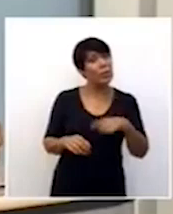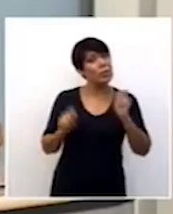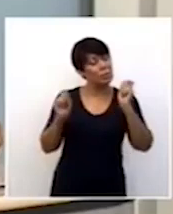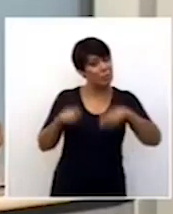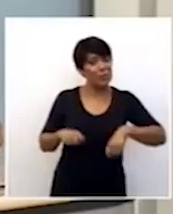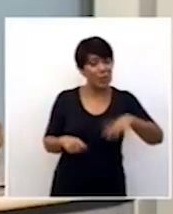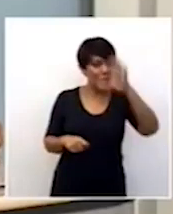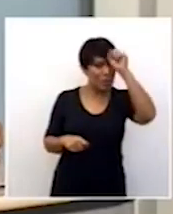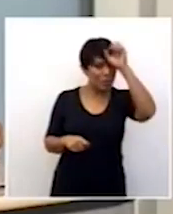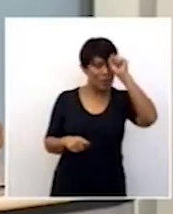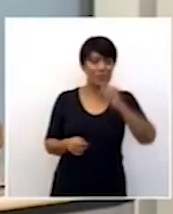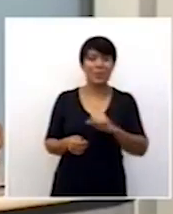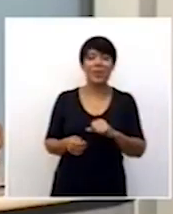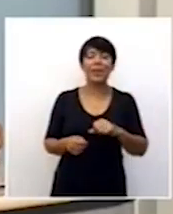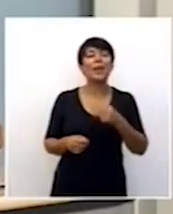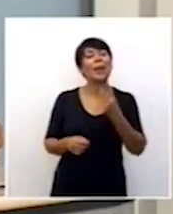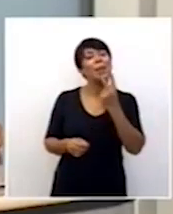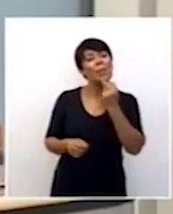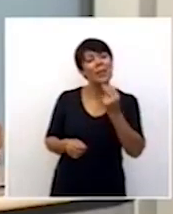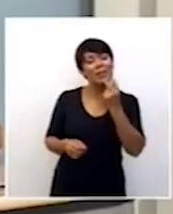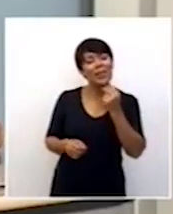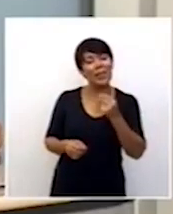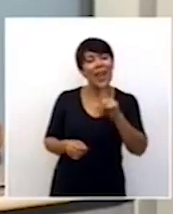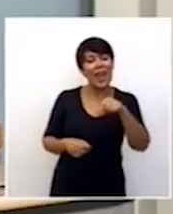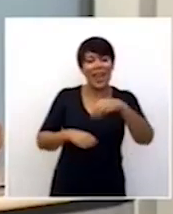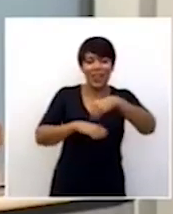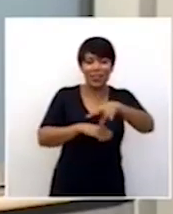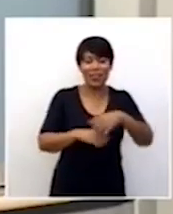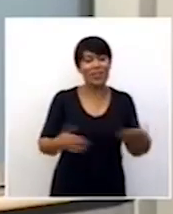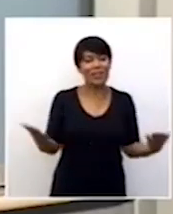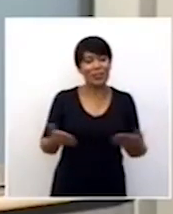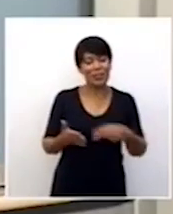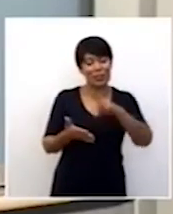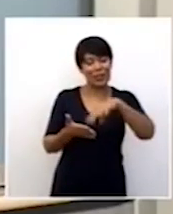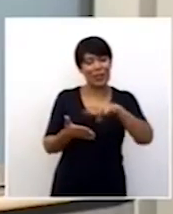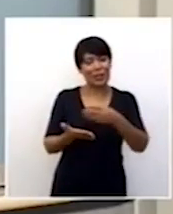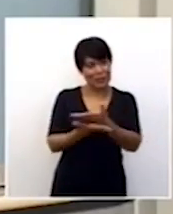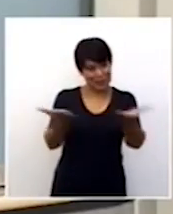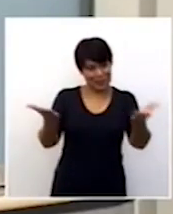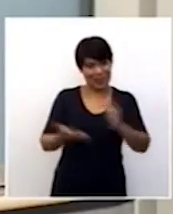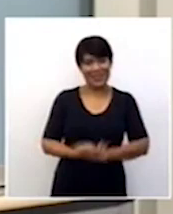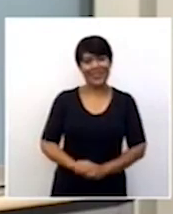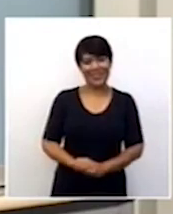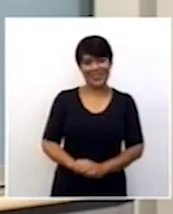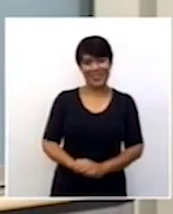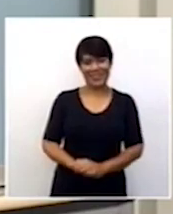muito. E Machado de Assis aí ficou a dica de hoje de uma ótima leitura para vocês.